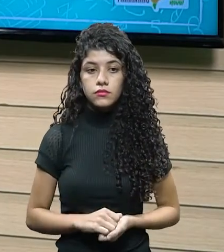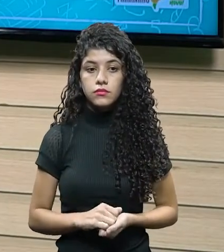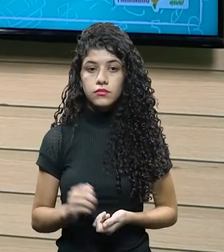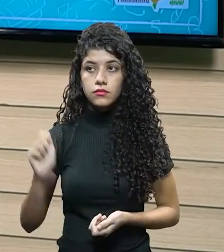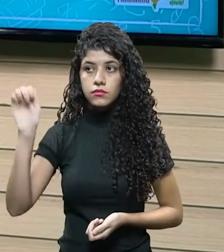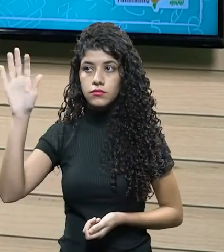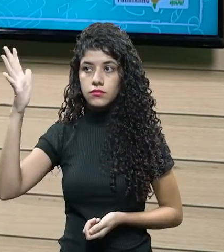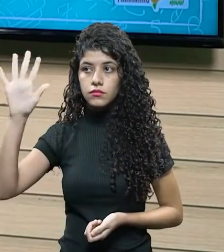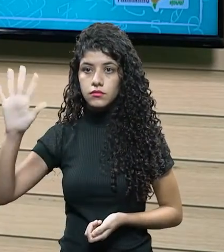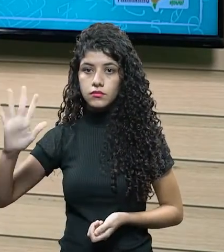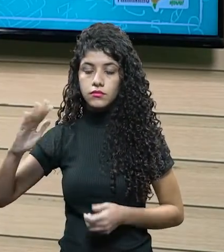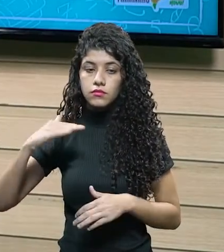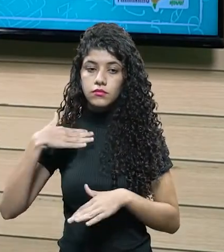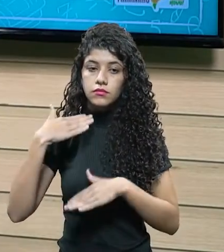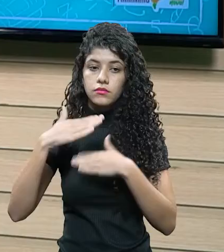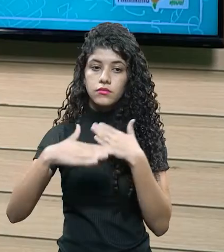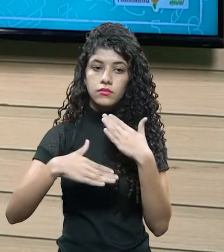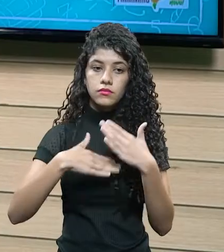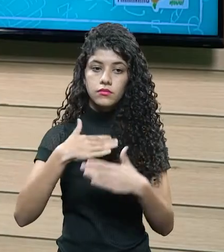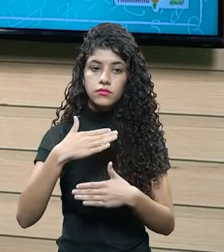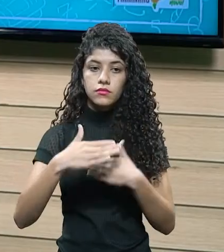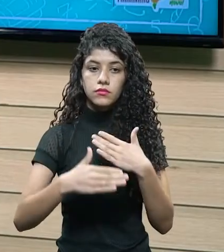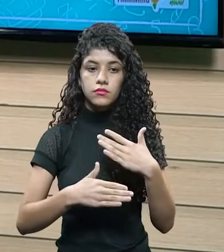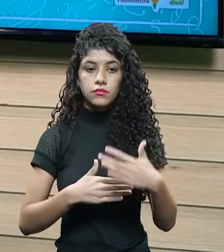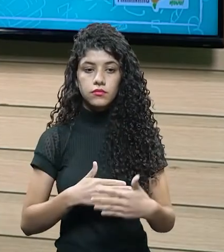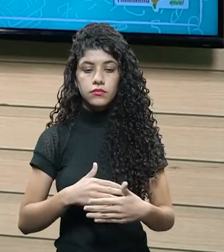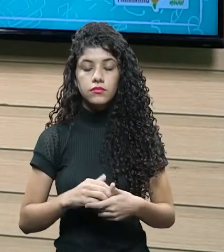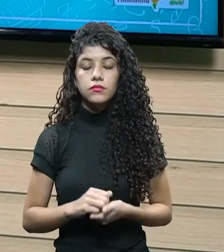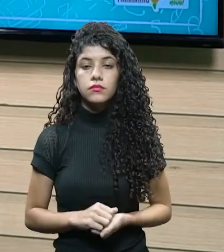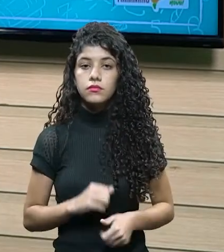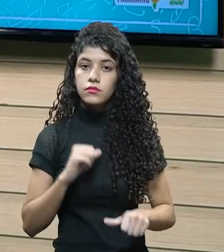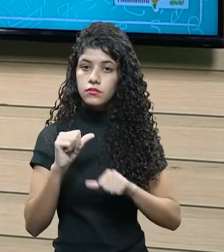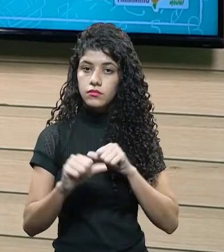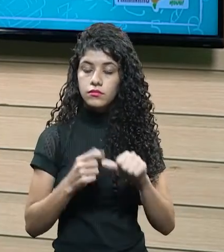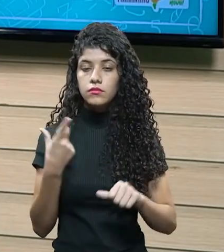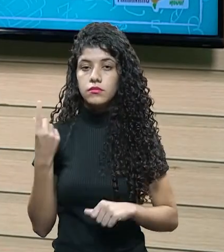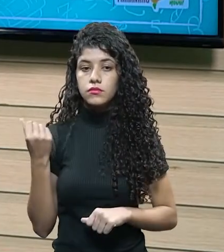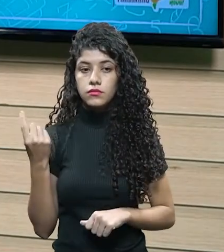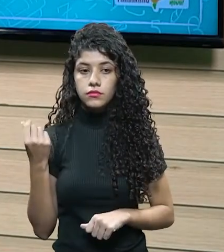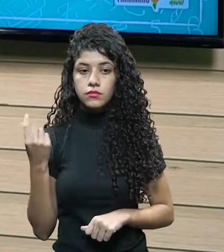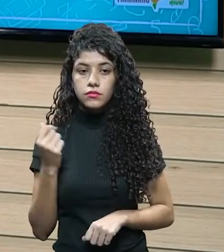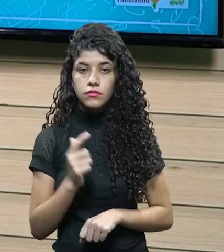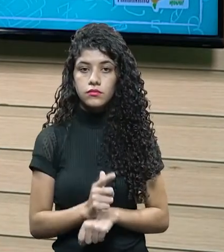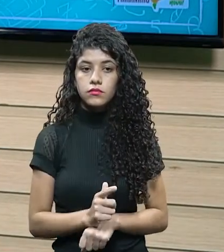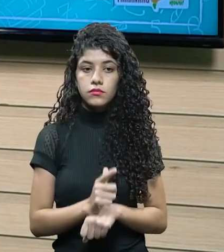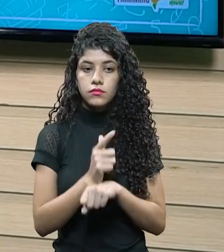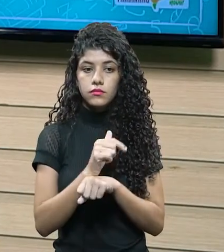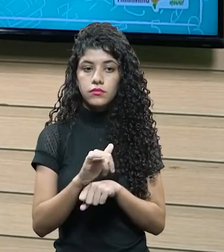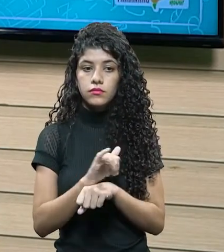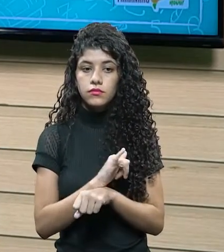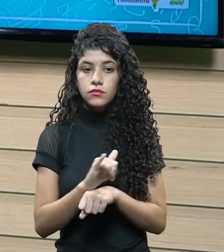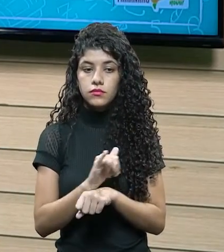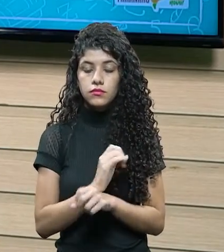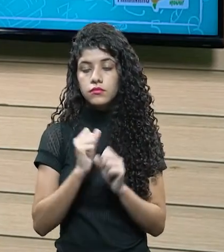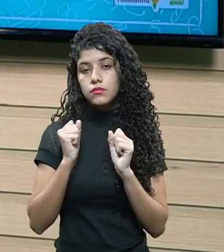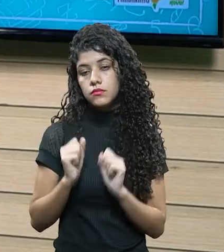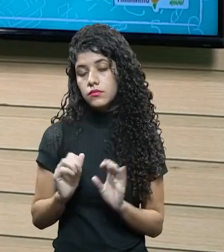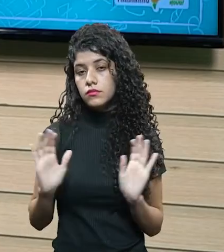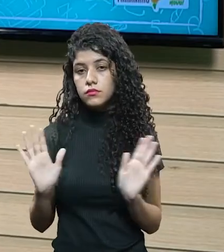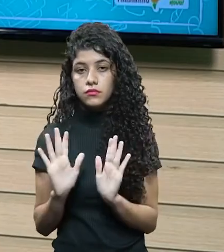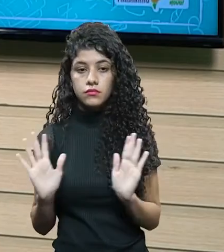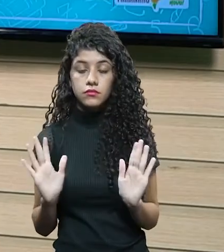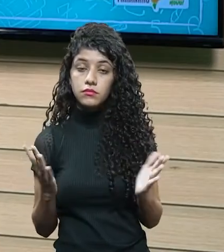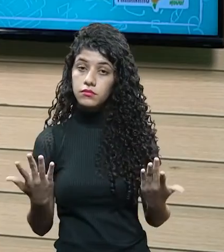produto que está com preço muito alto, mas com o passar do tempo, seus custos de despesas baixaram, o gestor, por uma estratégia de mercado, ele